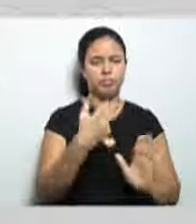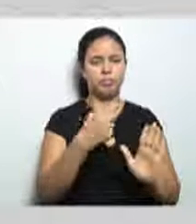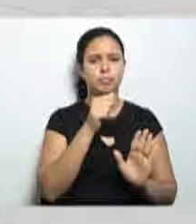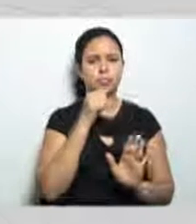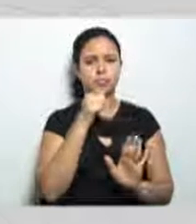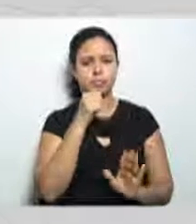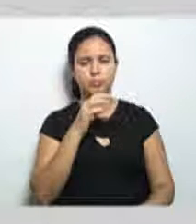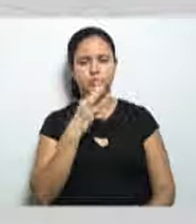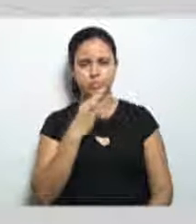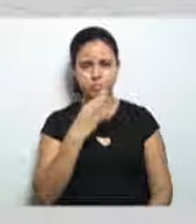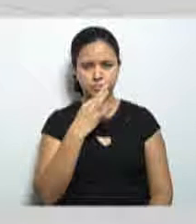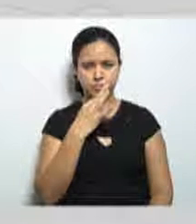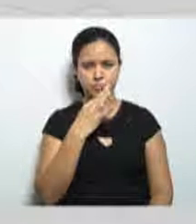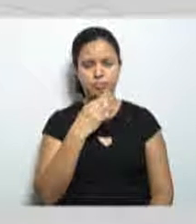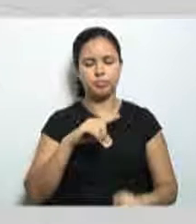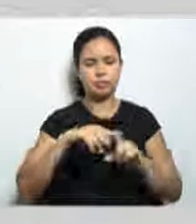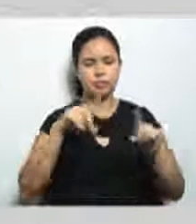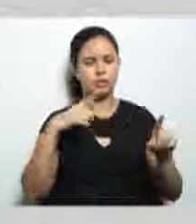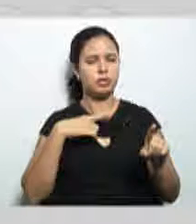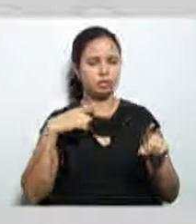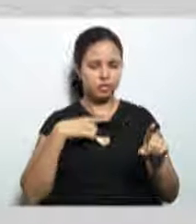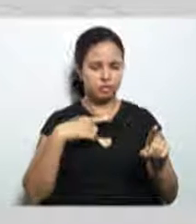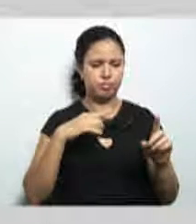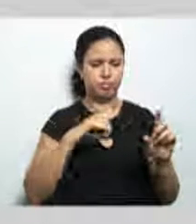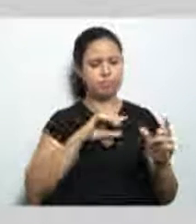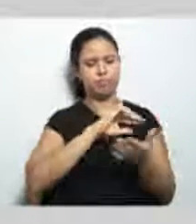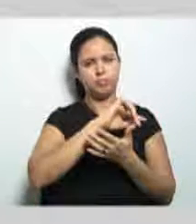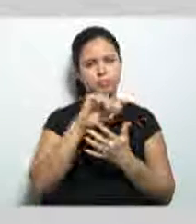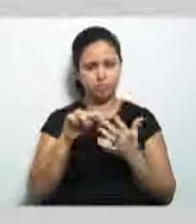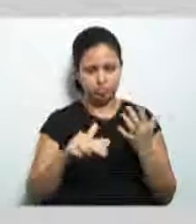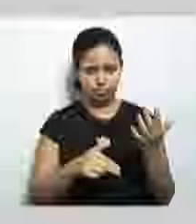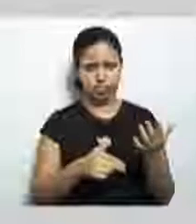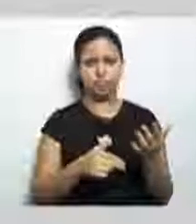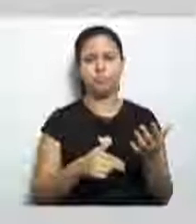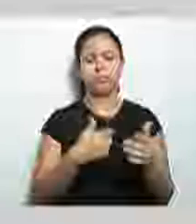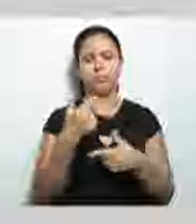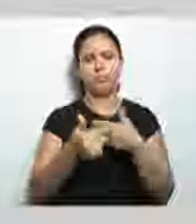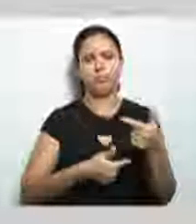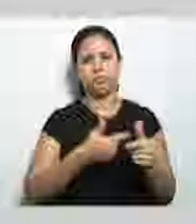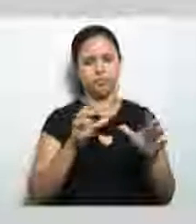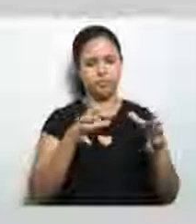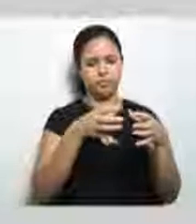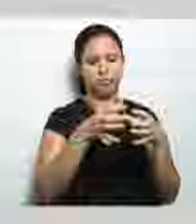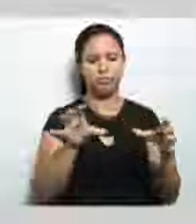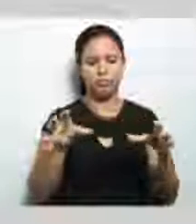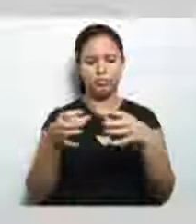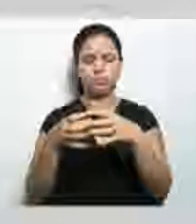agora havia vários trabalhadores e cada grupo executava uma parte do processo.